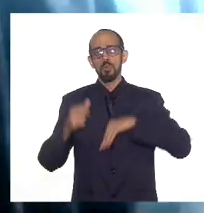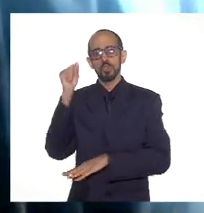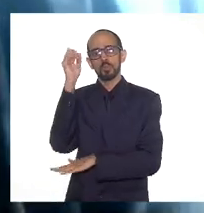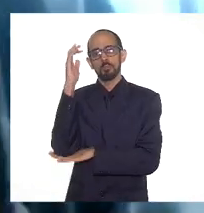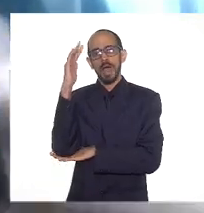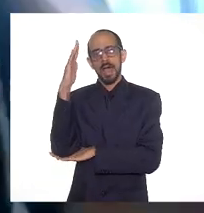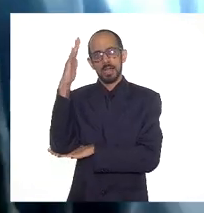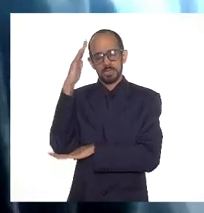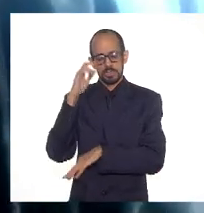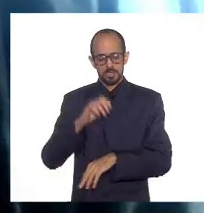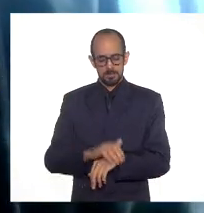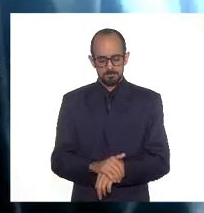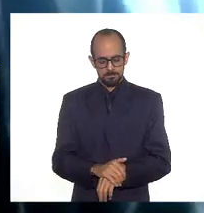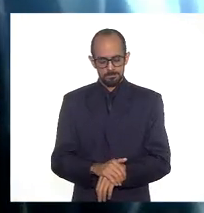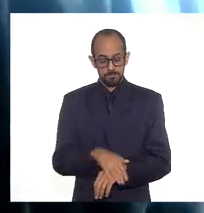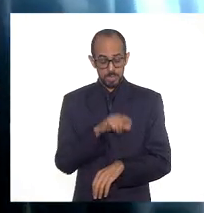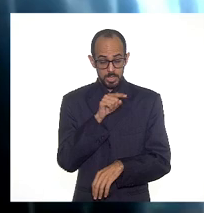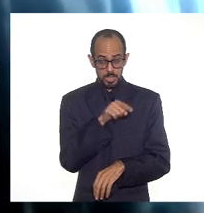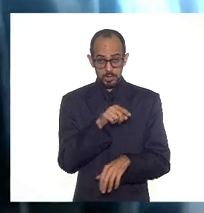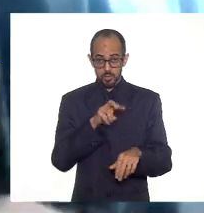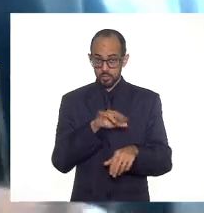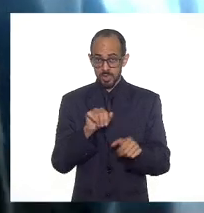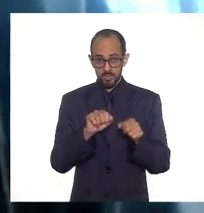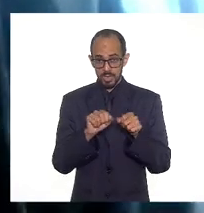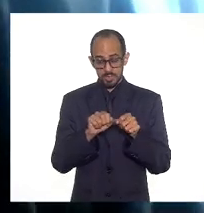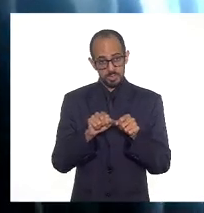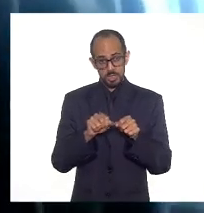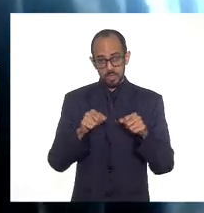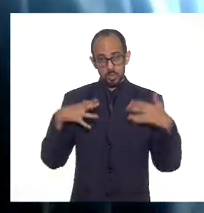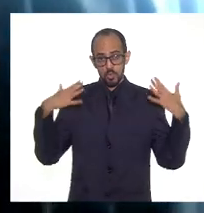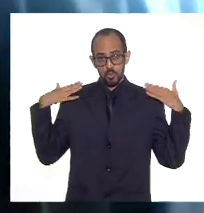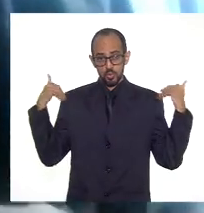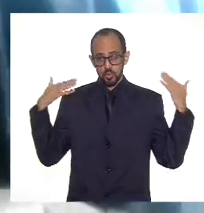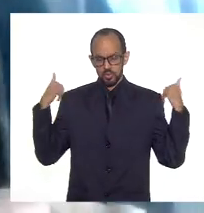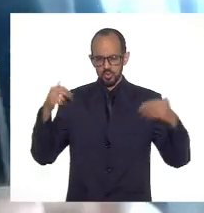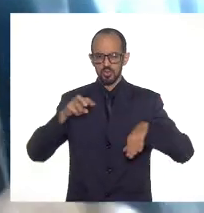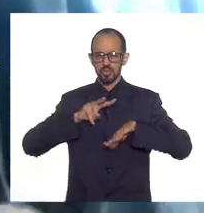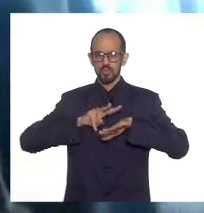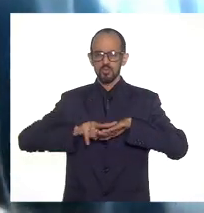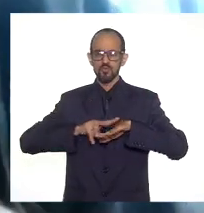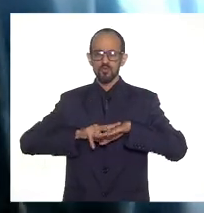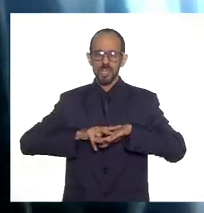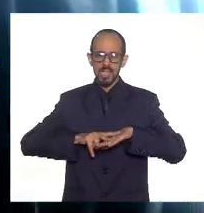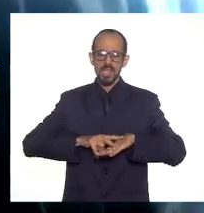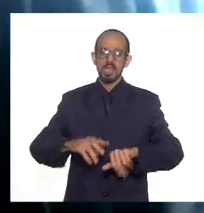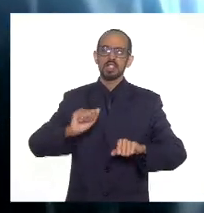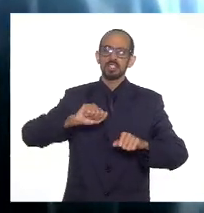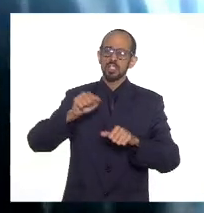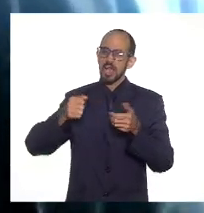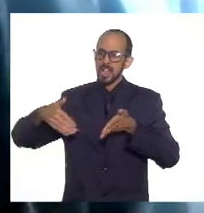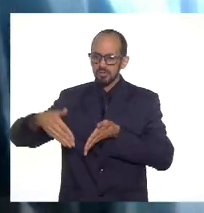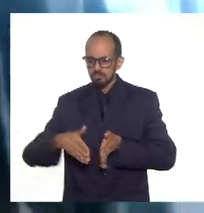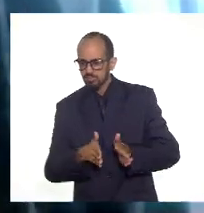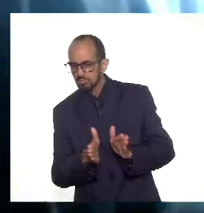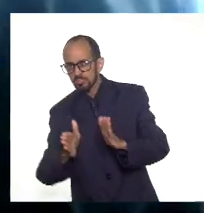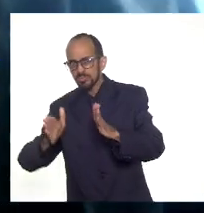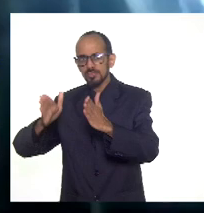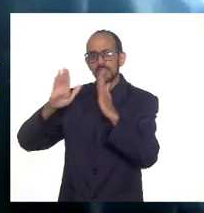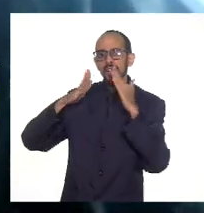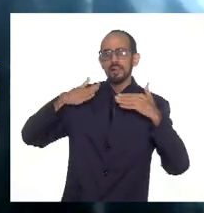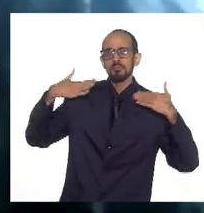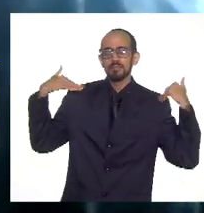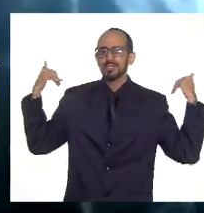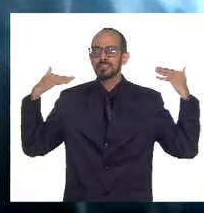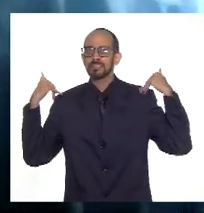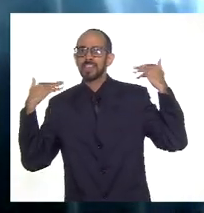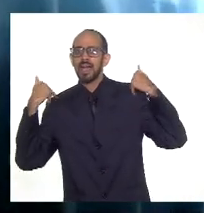parque. Isso vai garantir o ecoturismo, as trilhas, né? A educação ambiental, a visitação